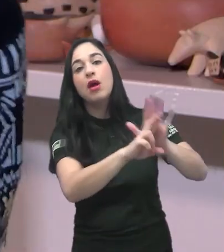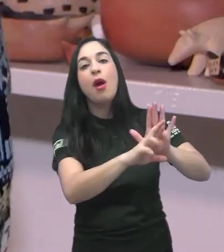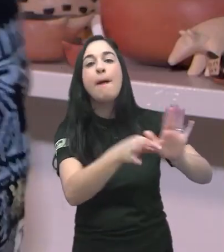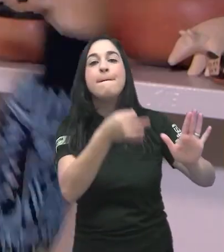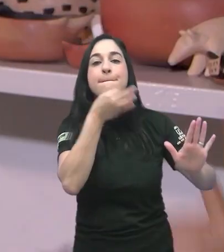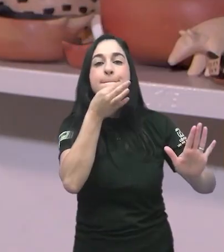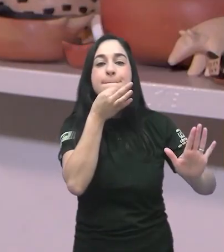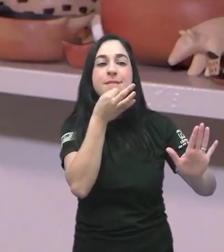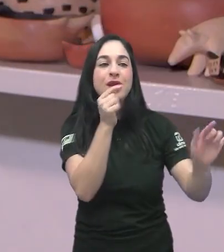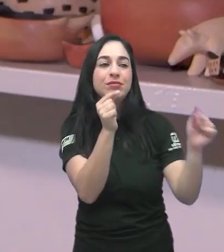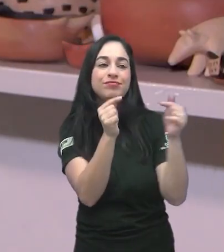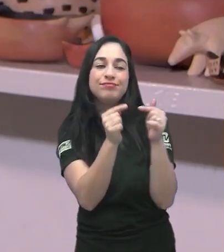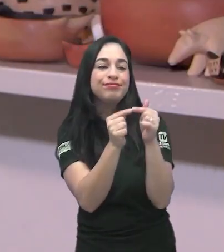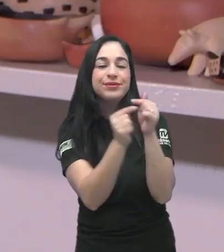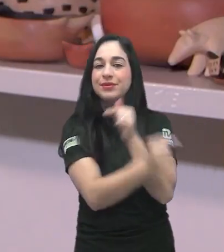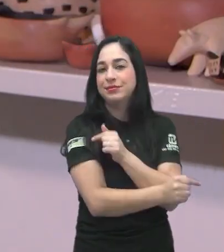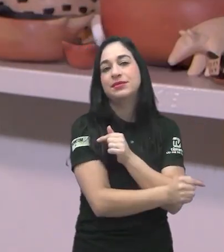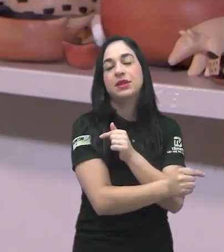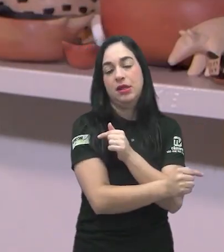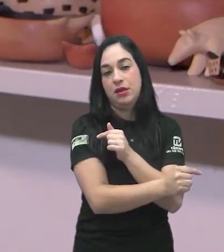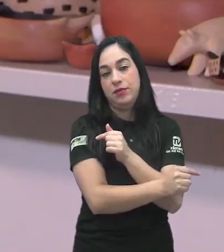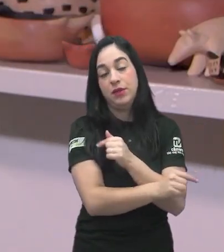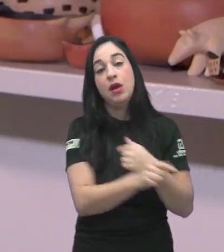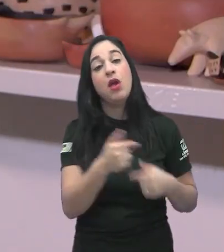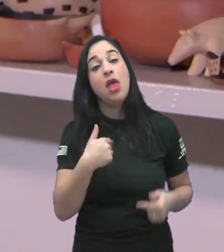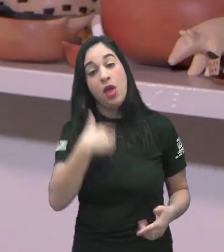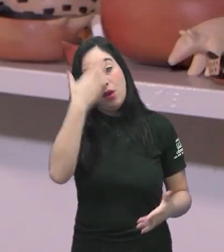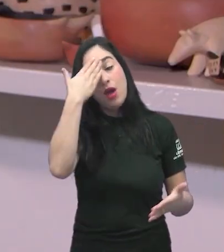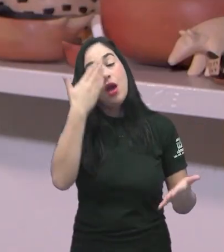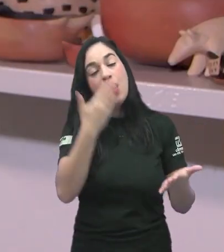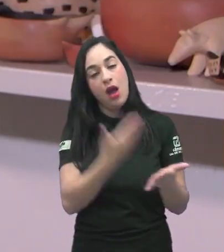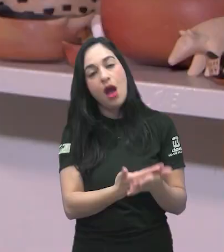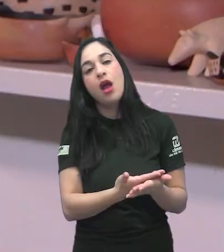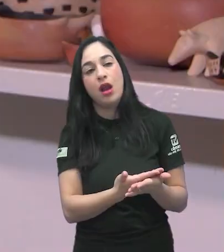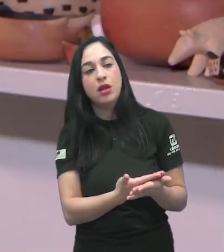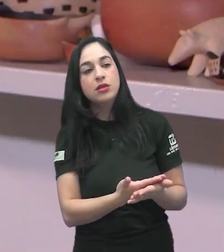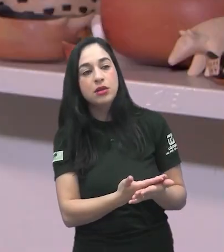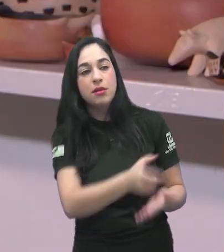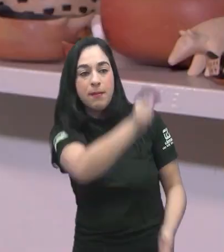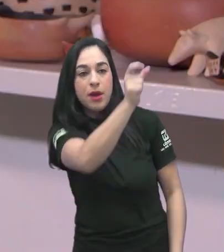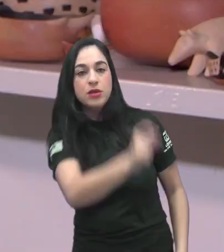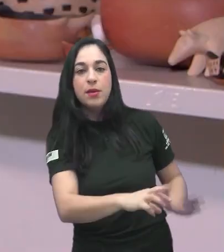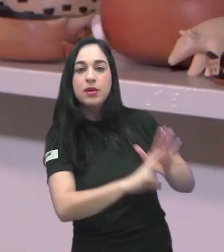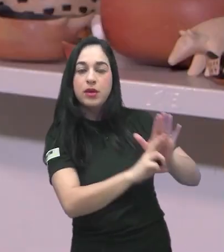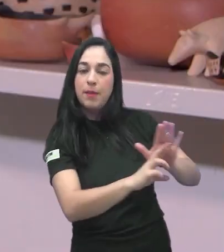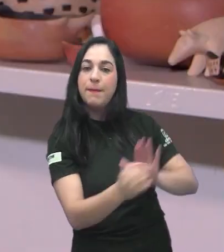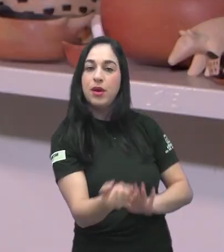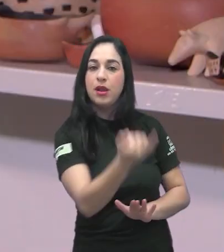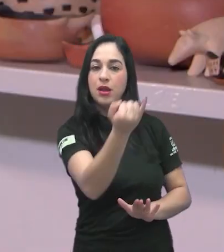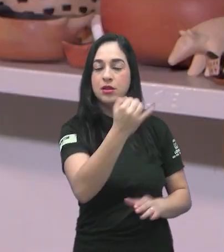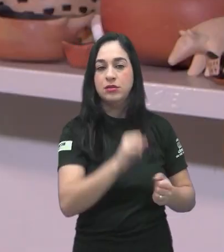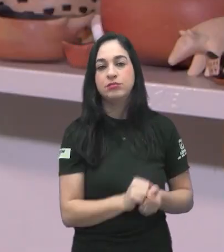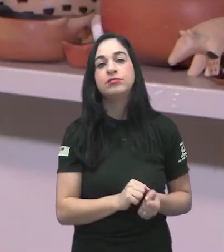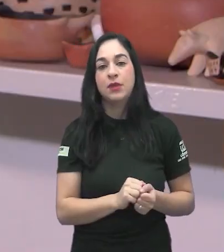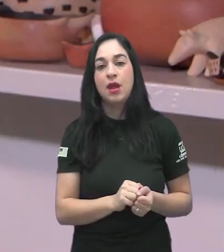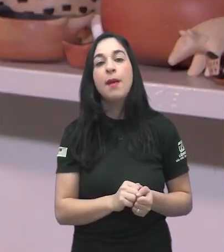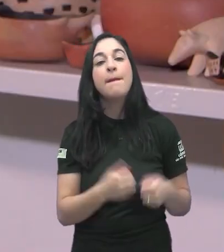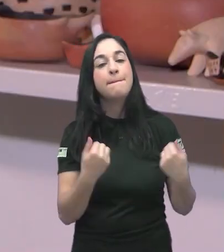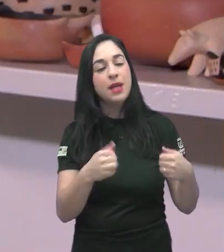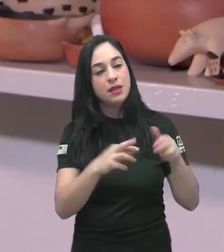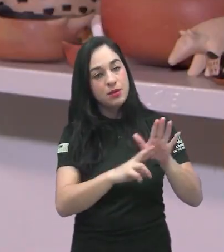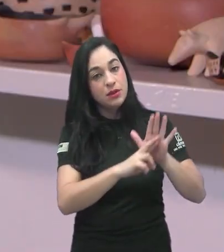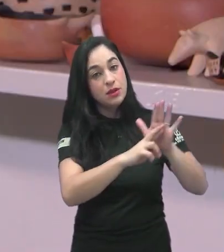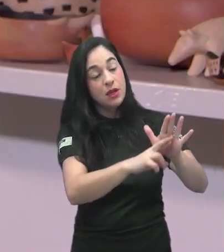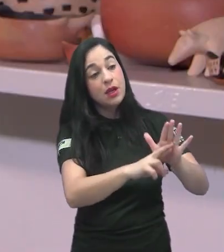nem pensa sobre as coisas, né? Então, nesse ponto, eu acho a representatividade interessante. Ela, por si só, eu acho um